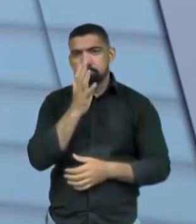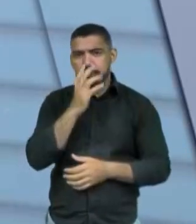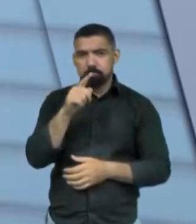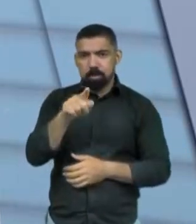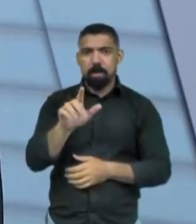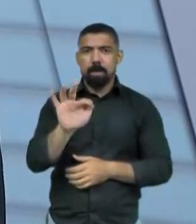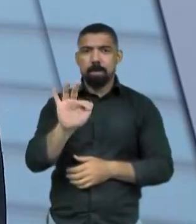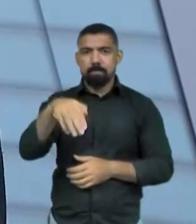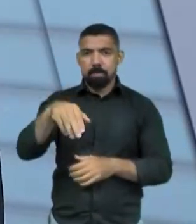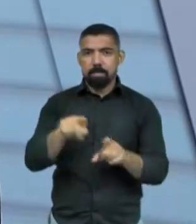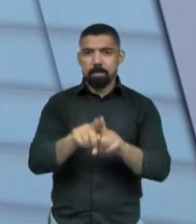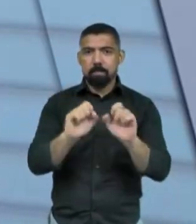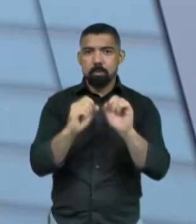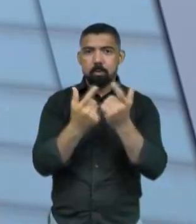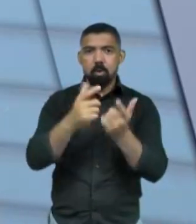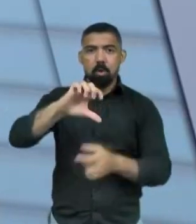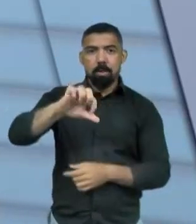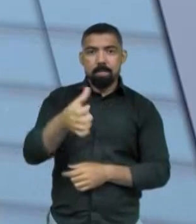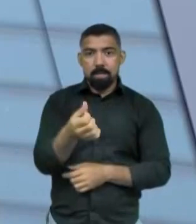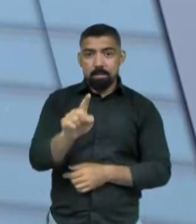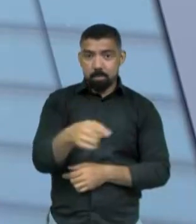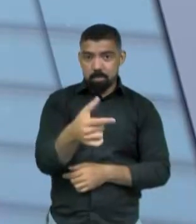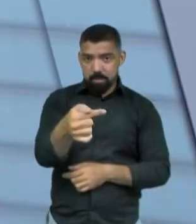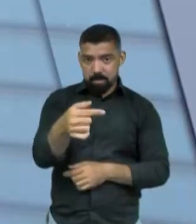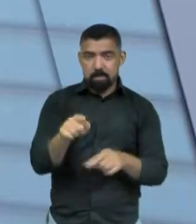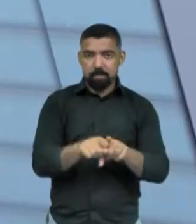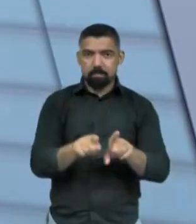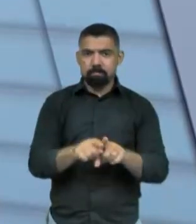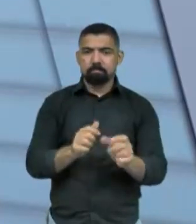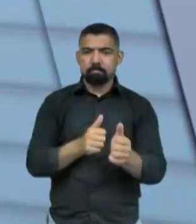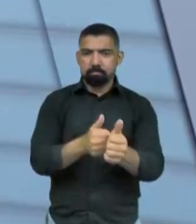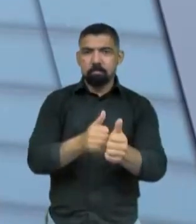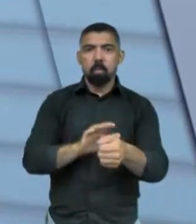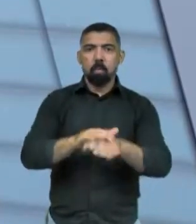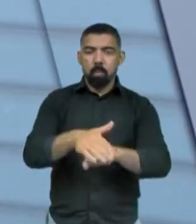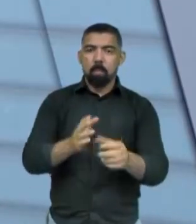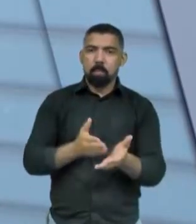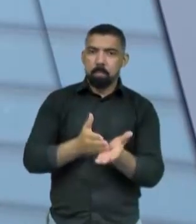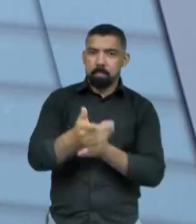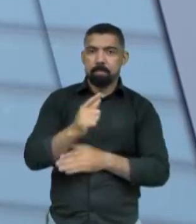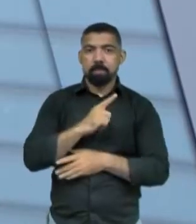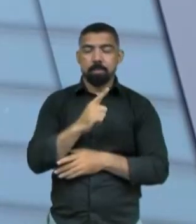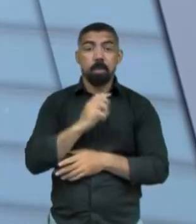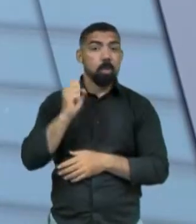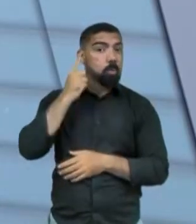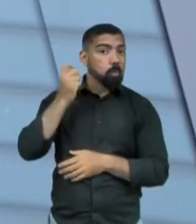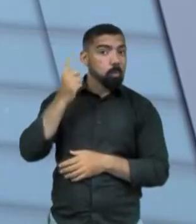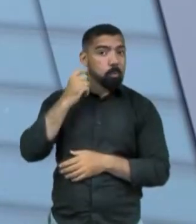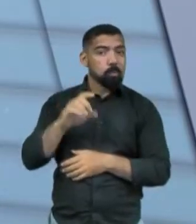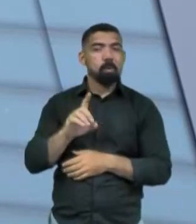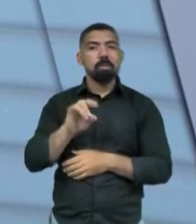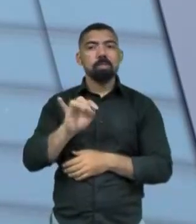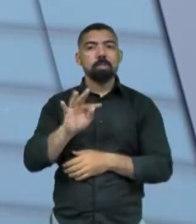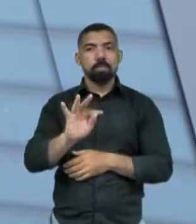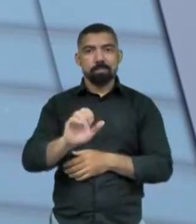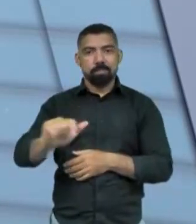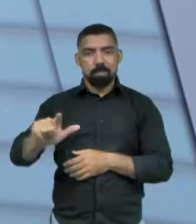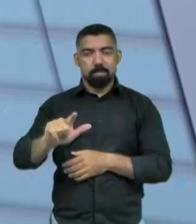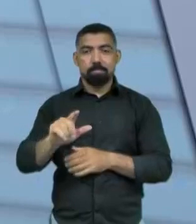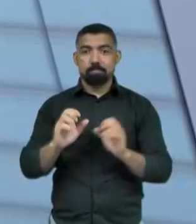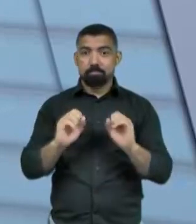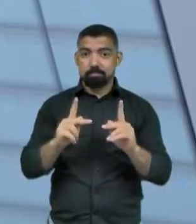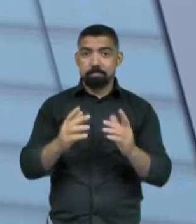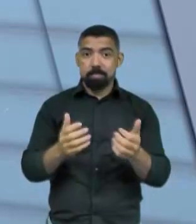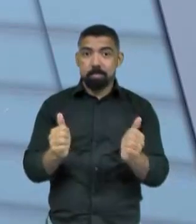pela FM Assembleia 96,7. Você ouve o programa toda noite com som digital na 96 FM Assembleia, com